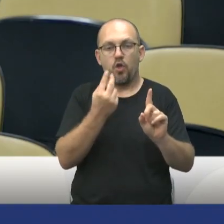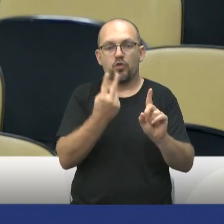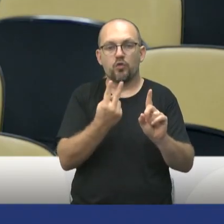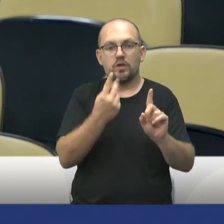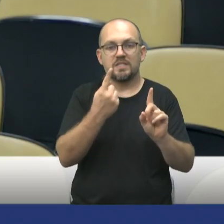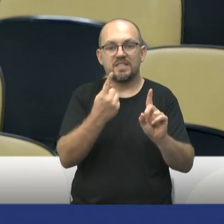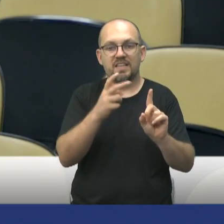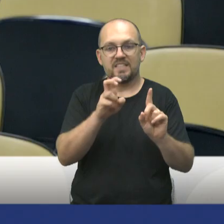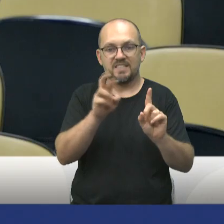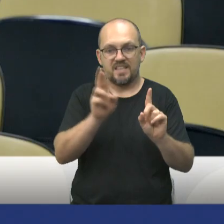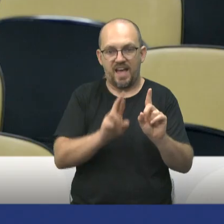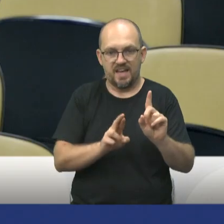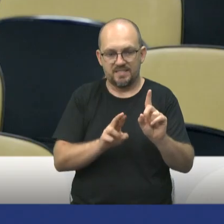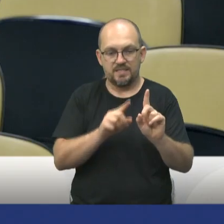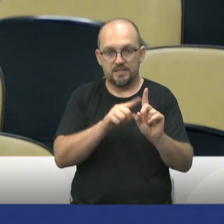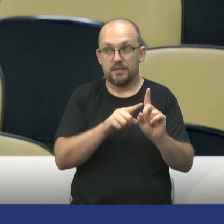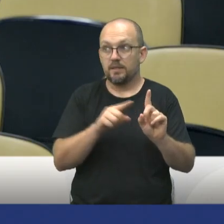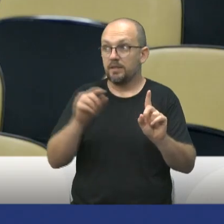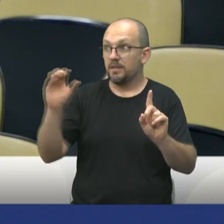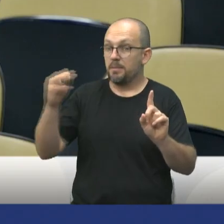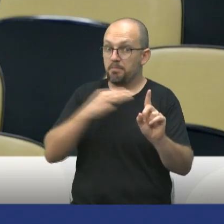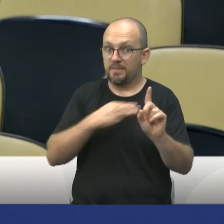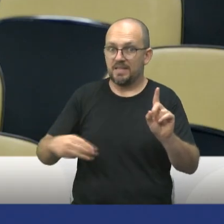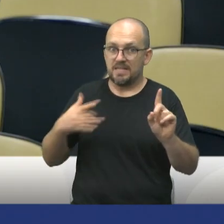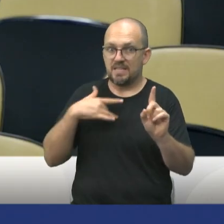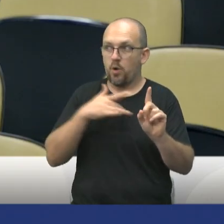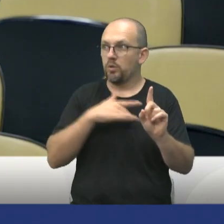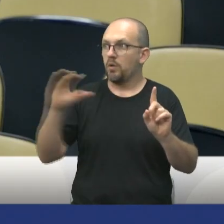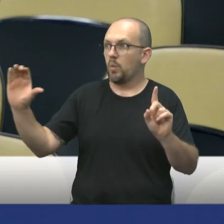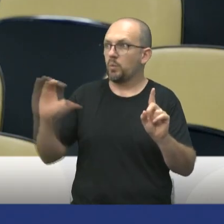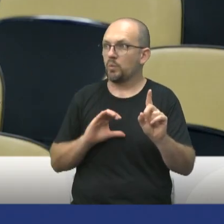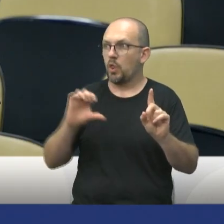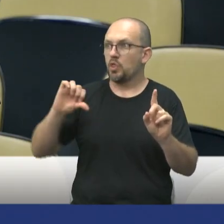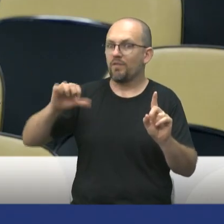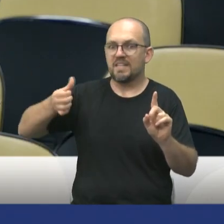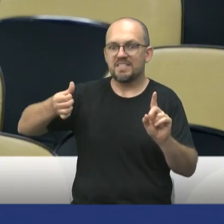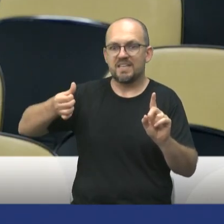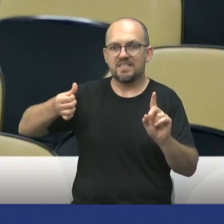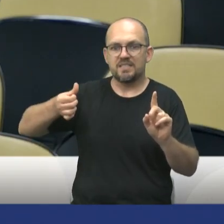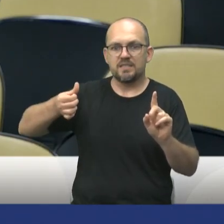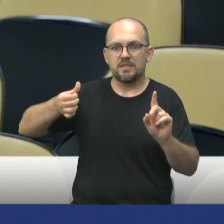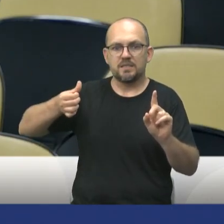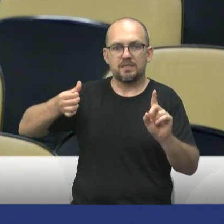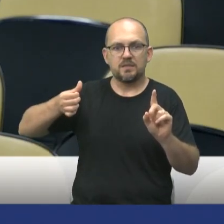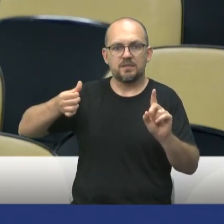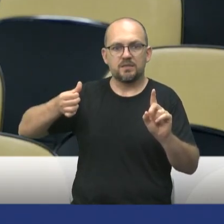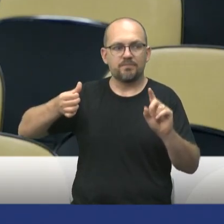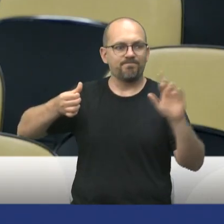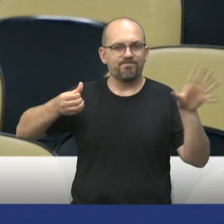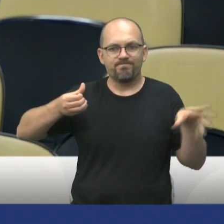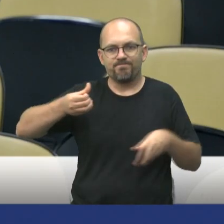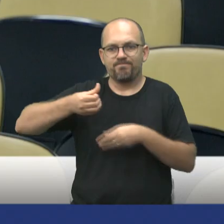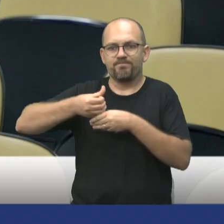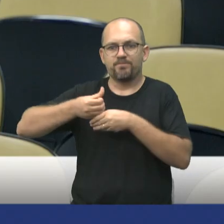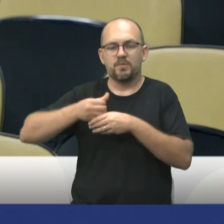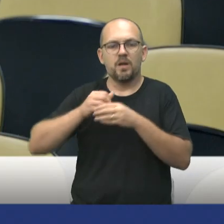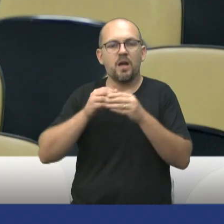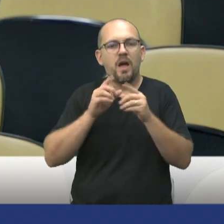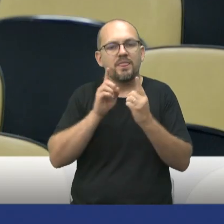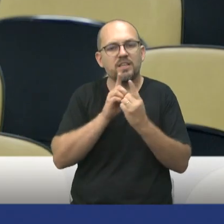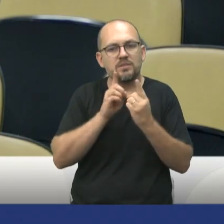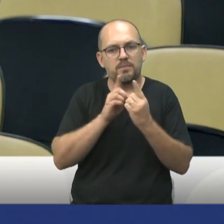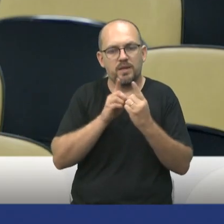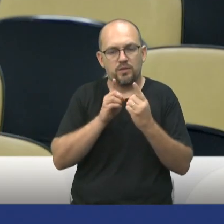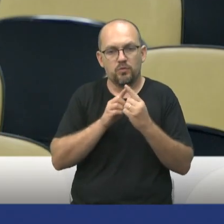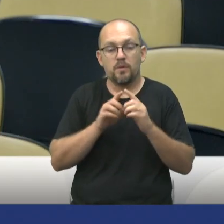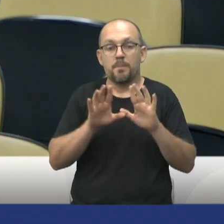Ministério da Saúde nos passa R$ 96. Essa diferença seria para complementar o atendimento. Atualmente, o